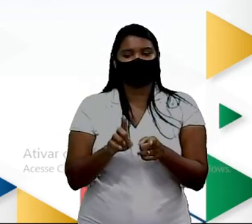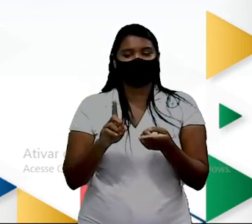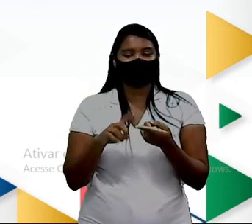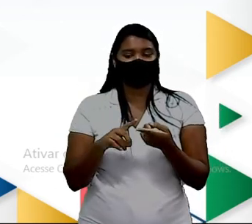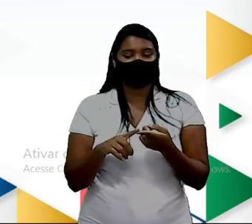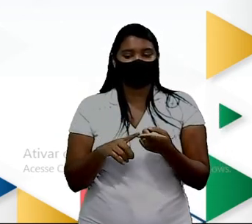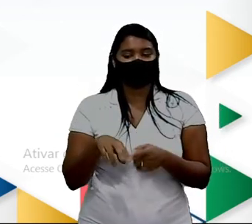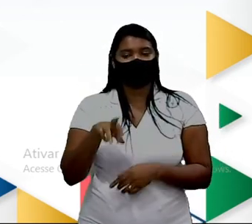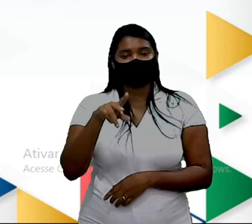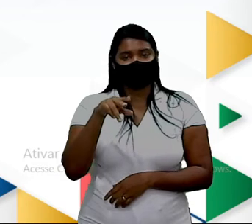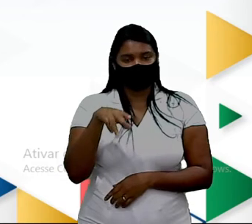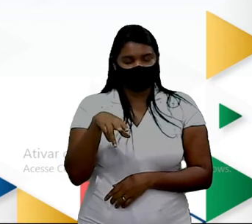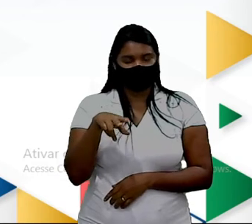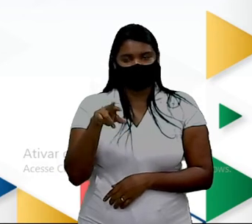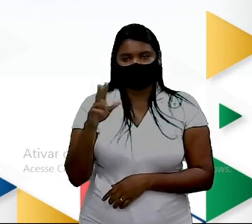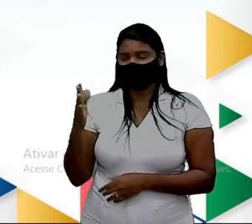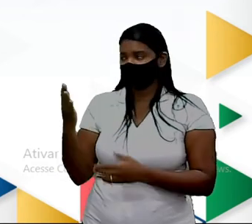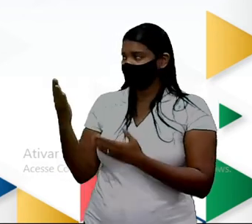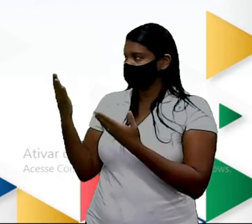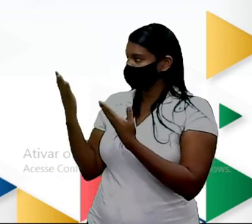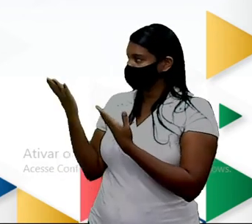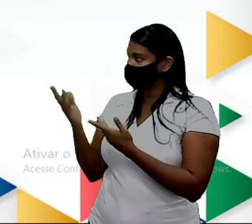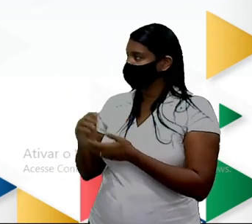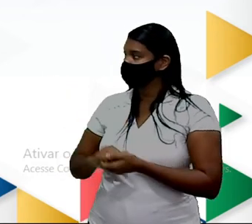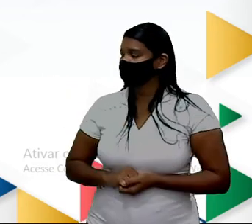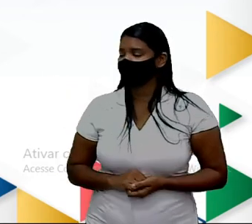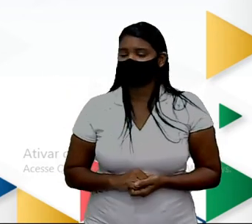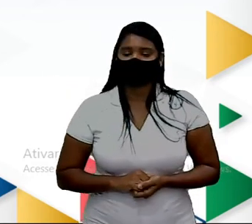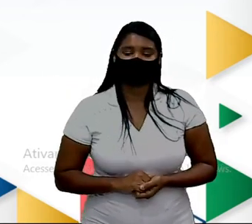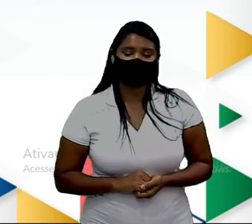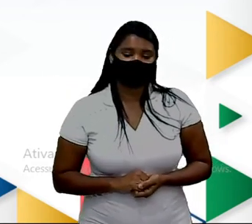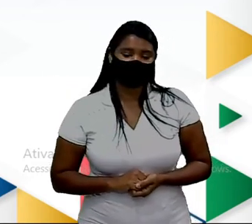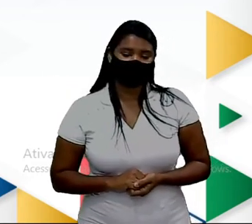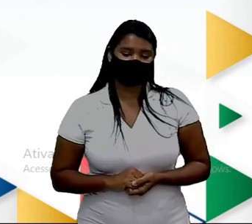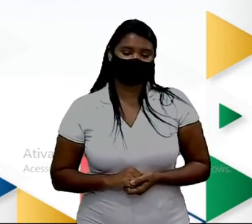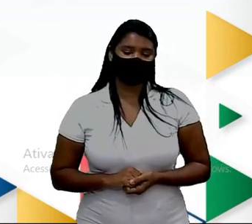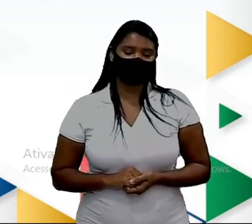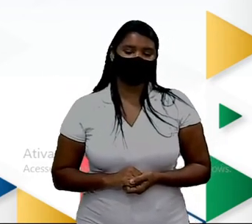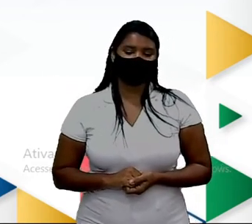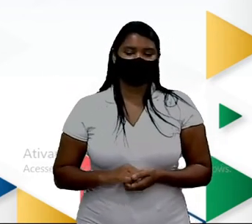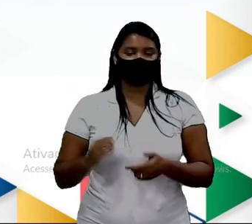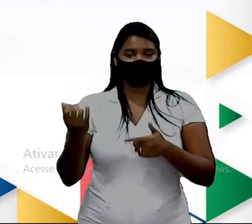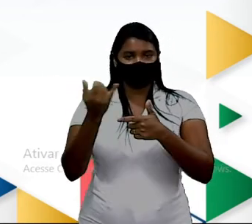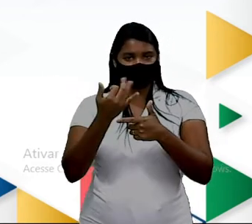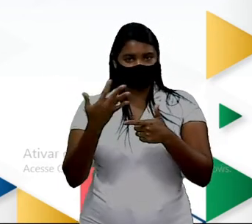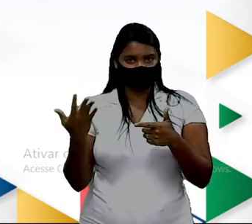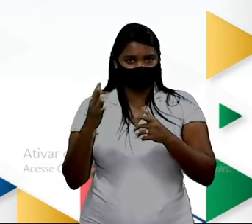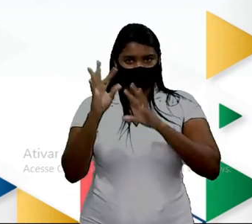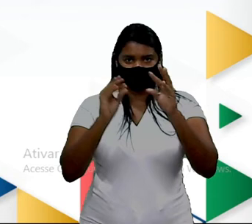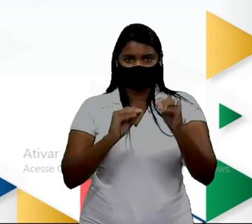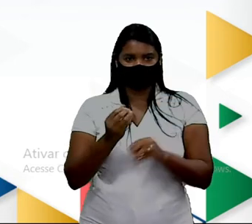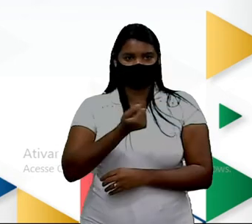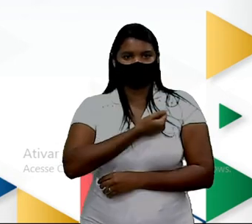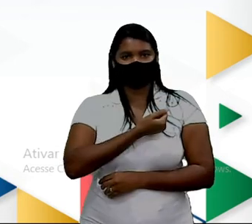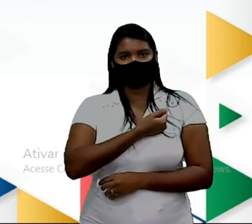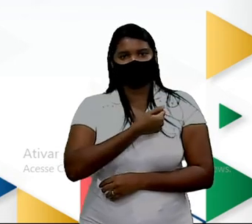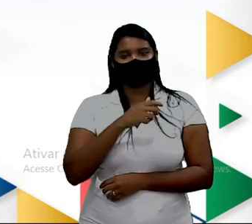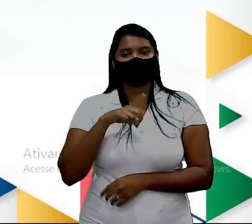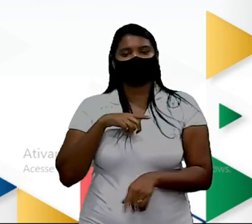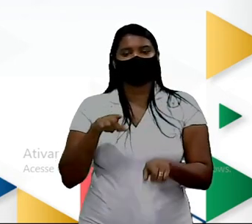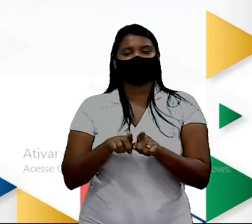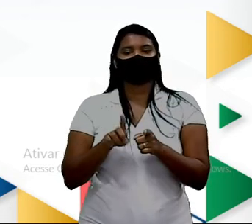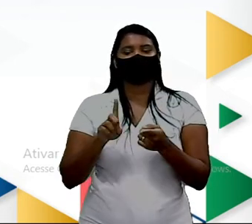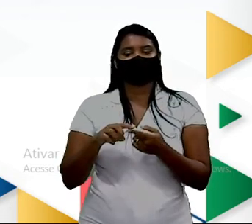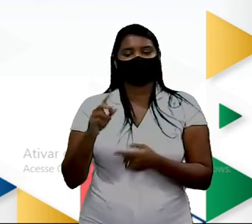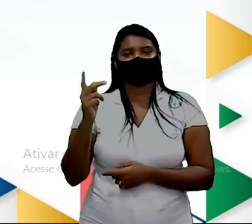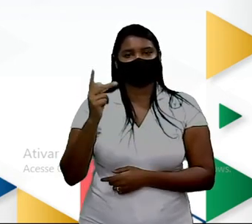tem uma igualdade, tá vendo a igualdade aí? Essa é uma equação de equivalência. A álgebra tá aplicada aí a números, viu? E tem, claro, o